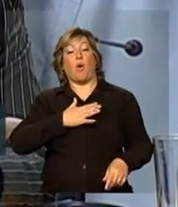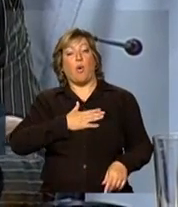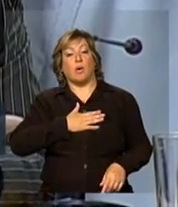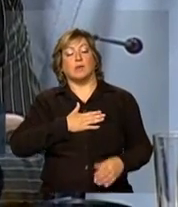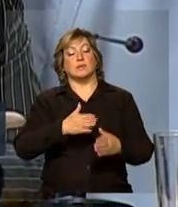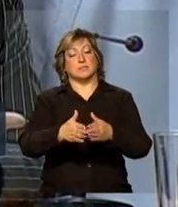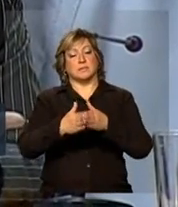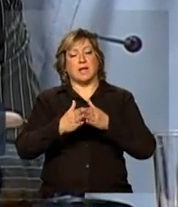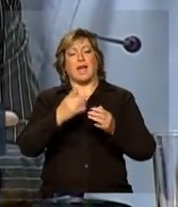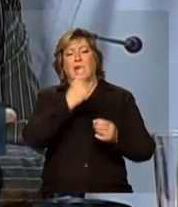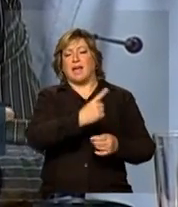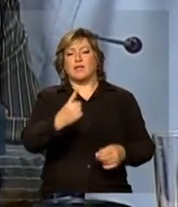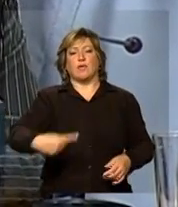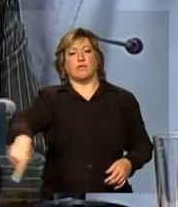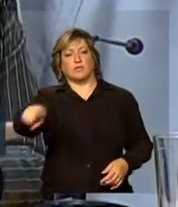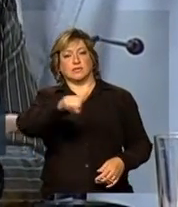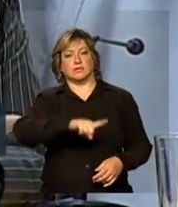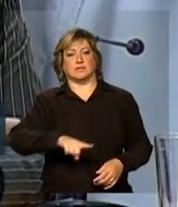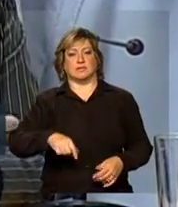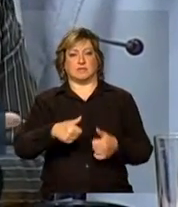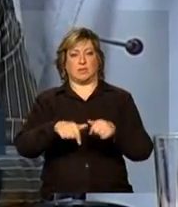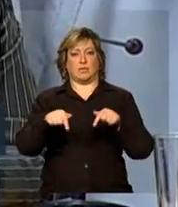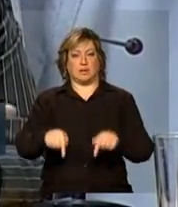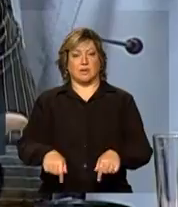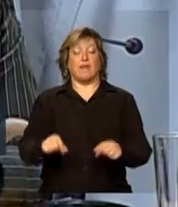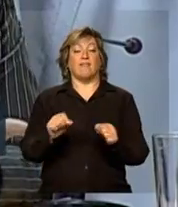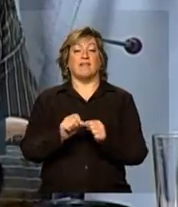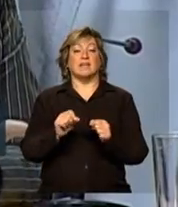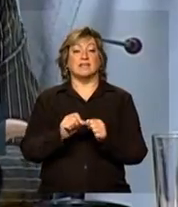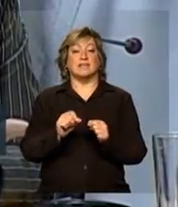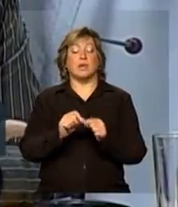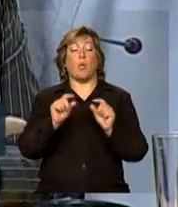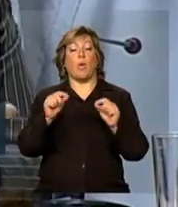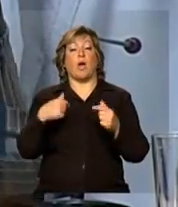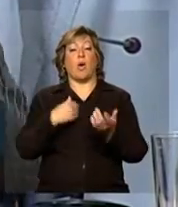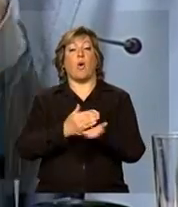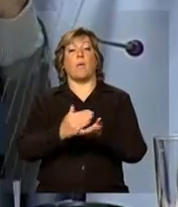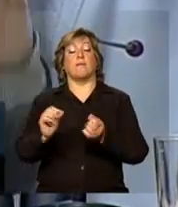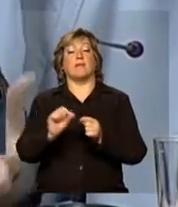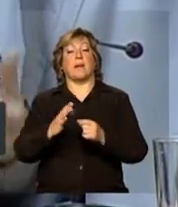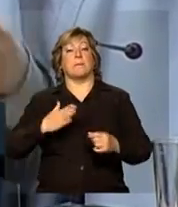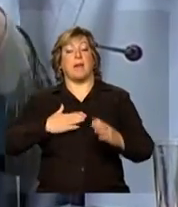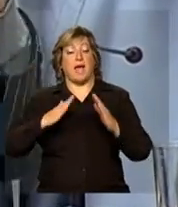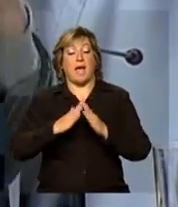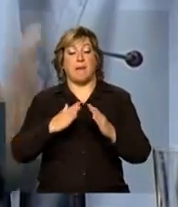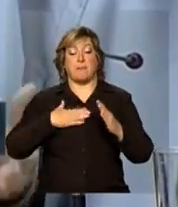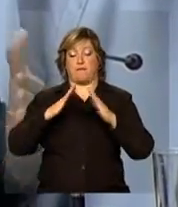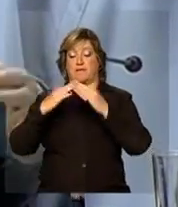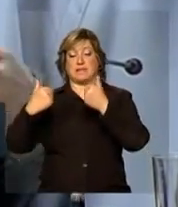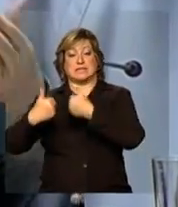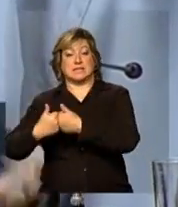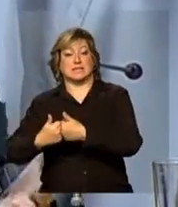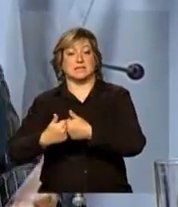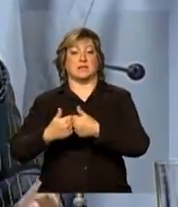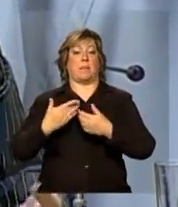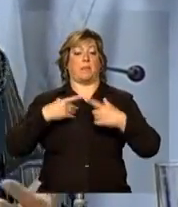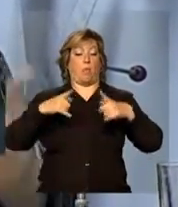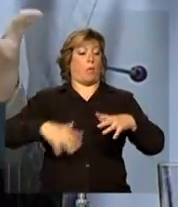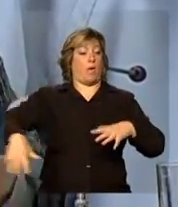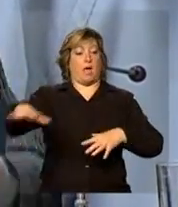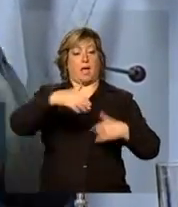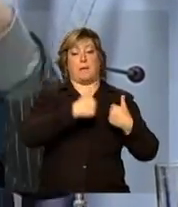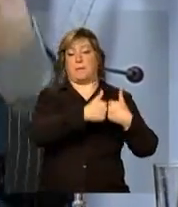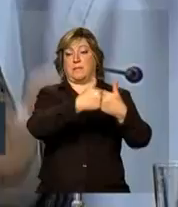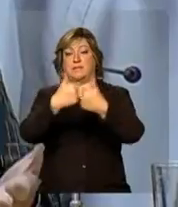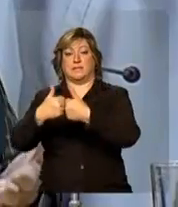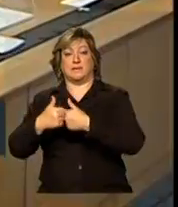um de vocês que estão aqui fazer o que eu comecei a fazer na minha casa, no meu vizinho, no meu prédio, no meu bairro.